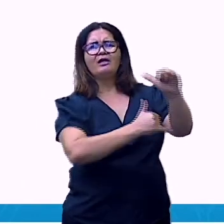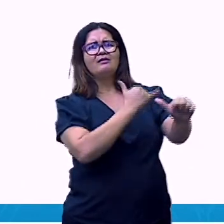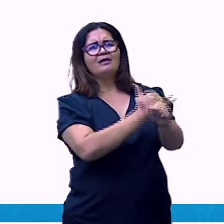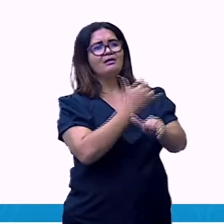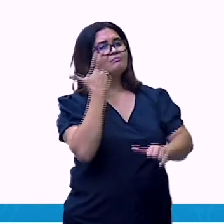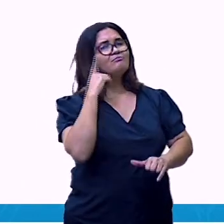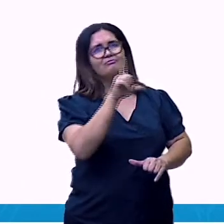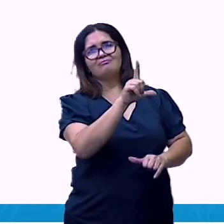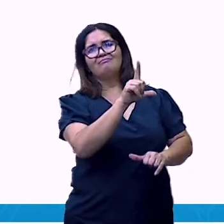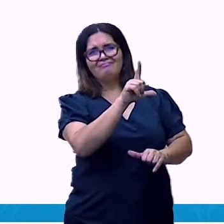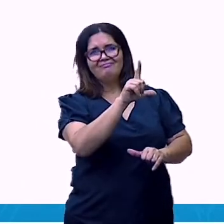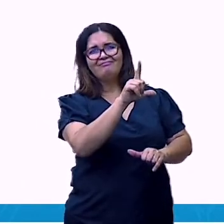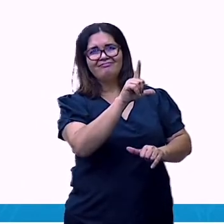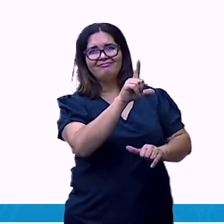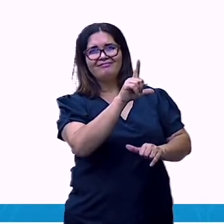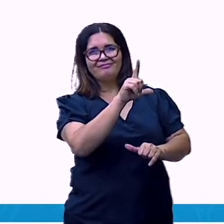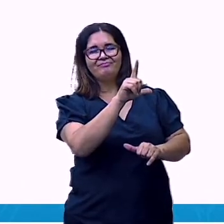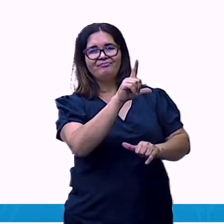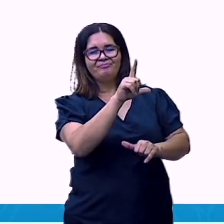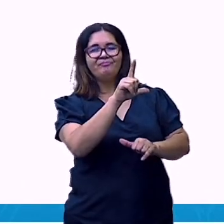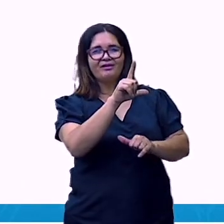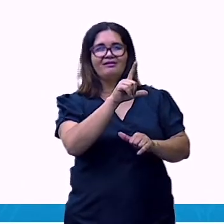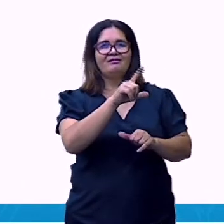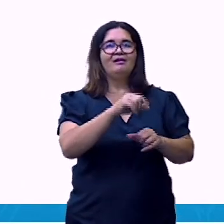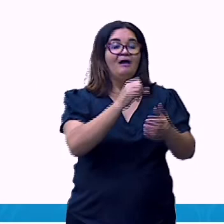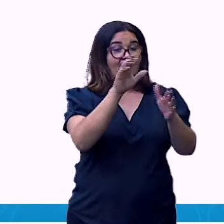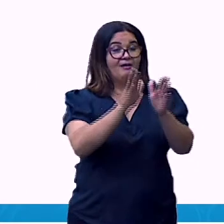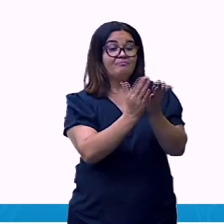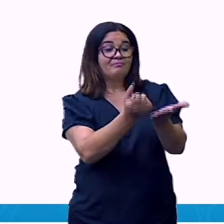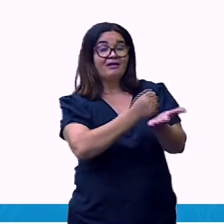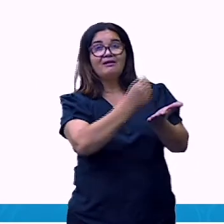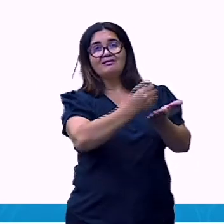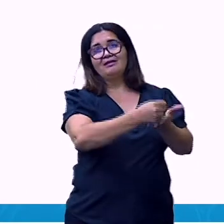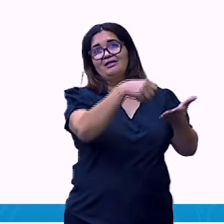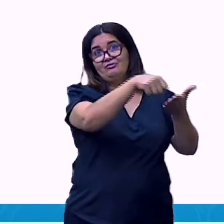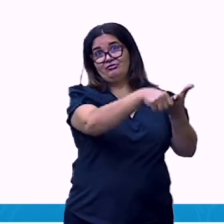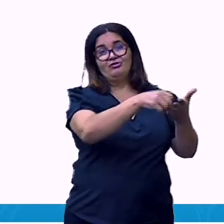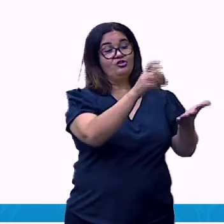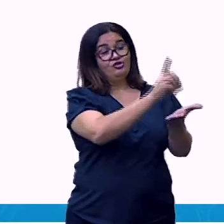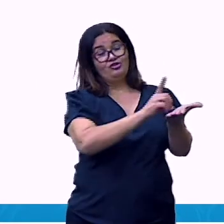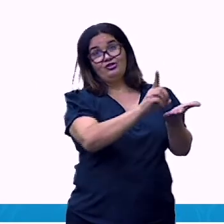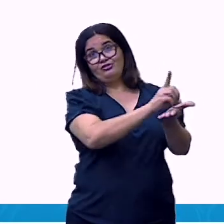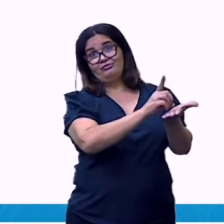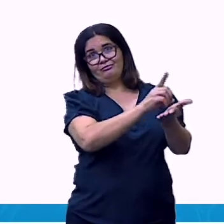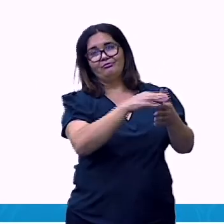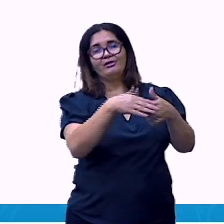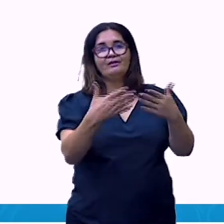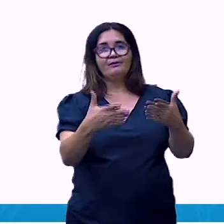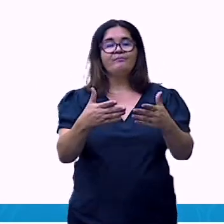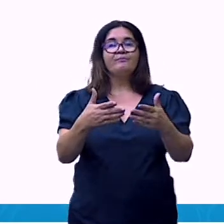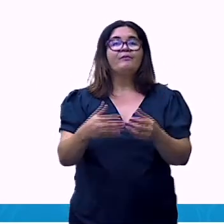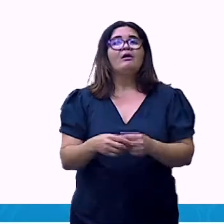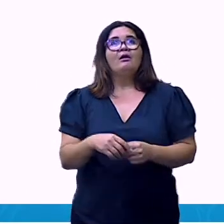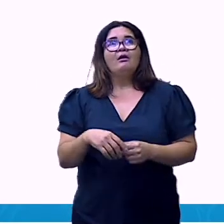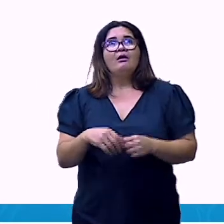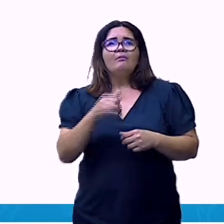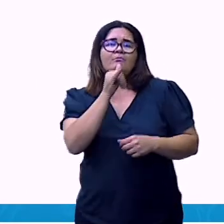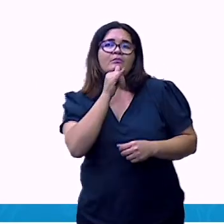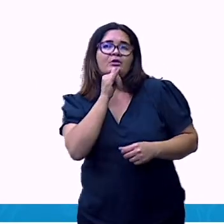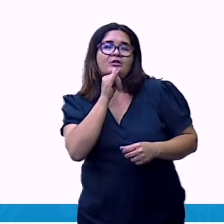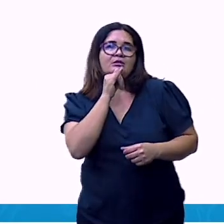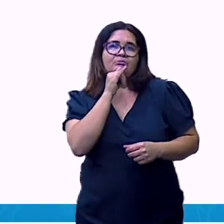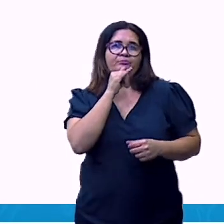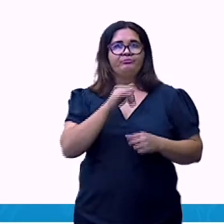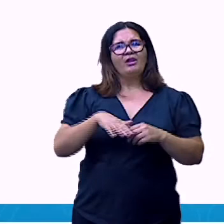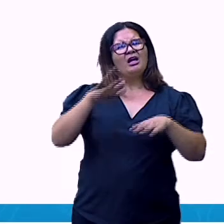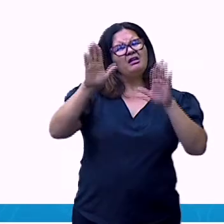mais fácil o trabalhador e o empregador terem acesso. Então, por exemplo, vamos supor que você não